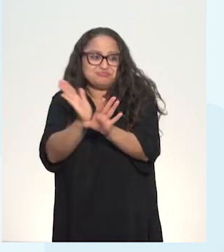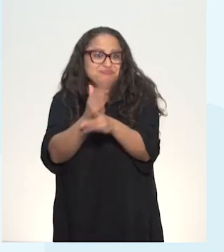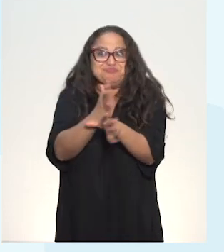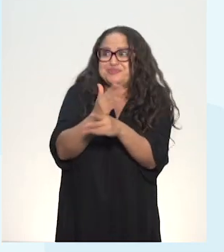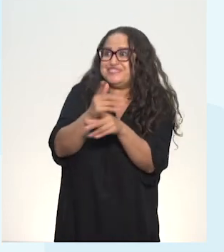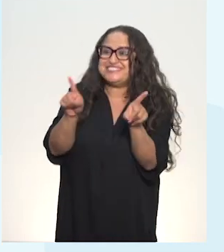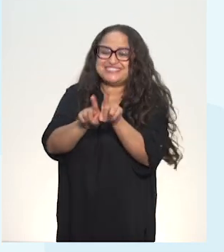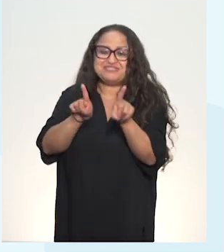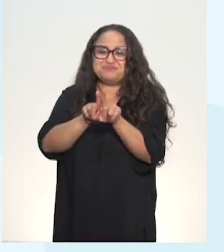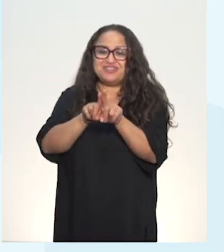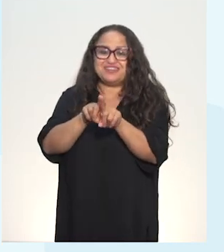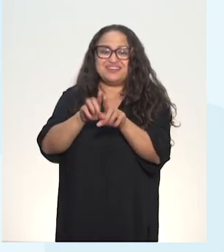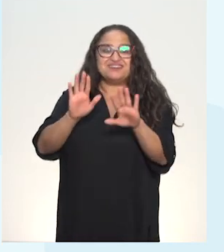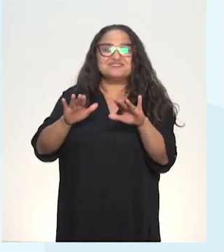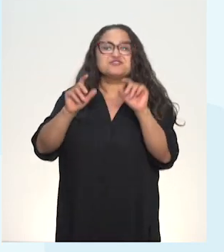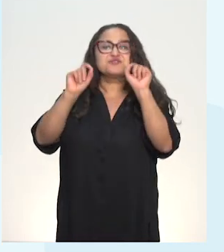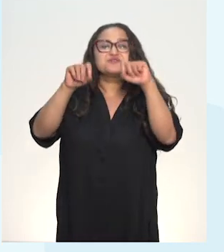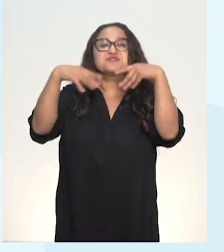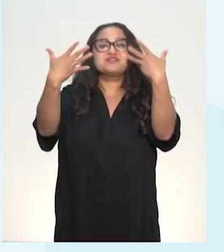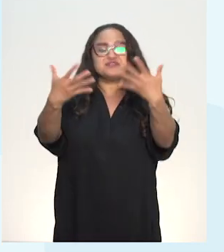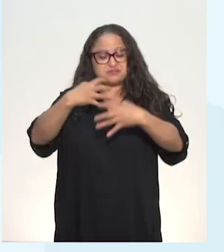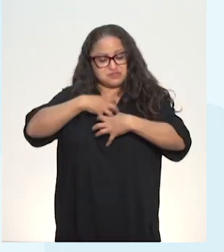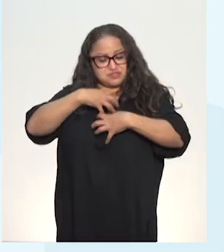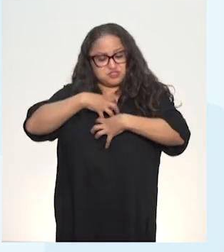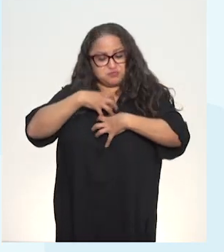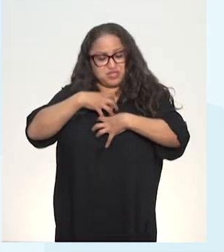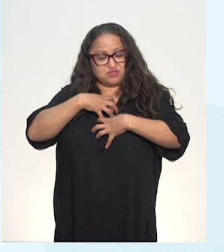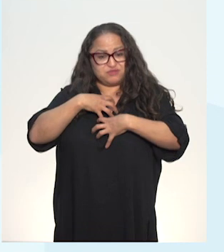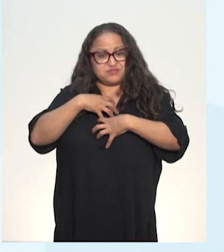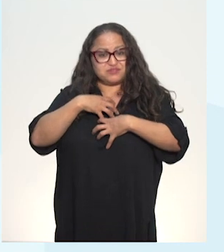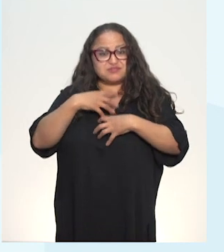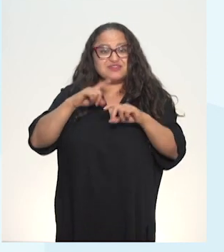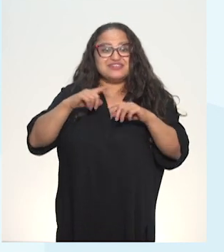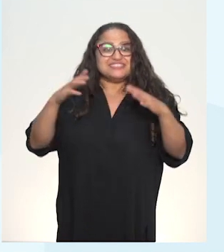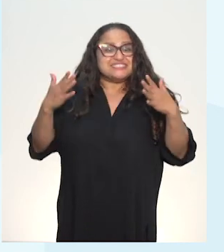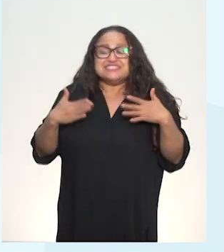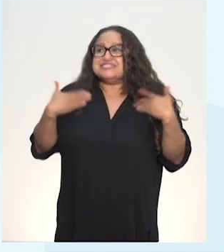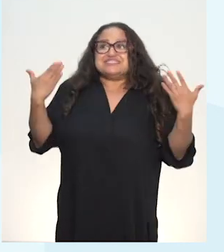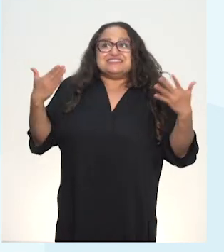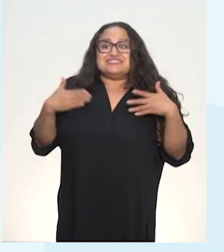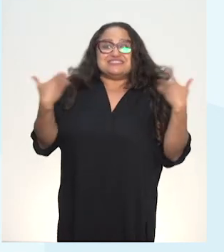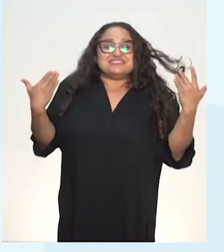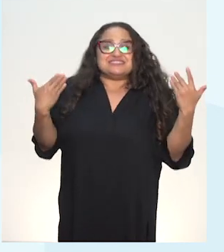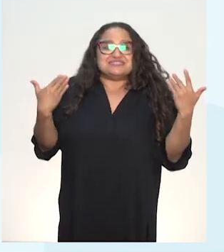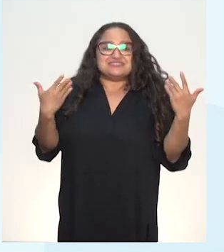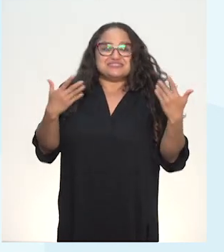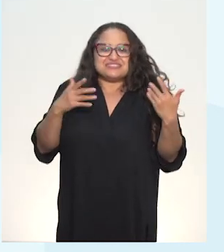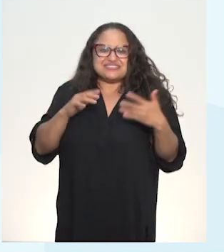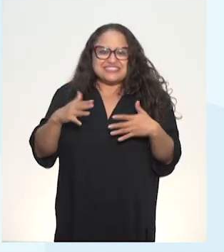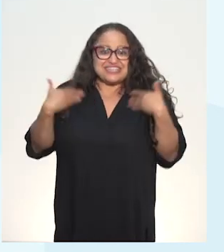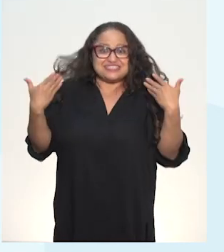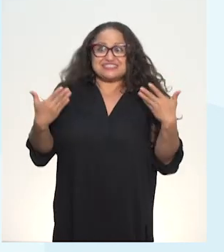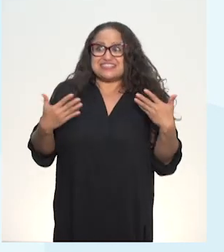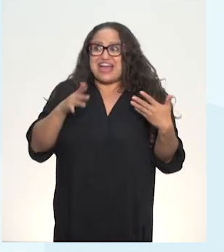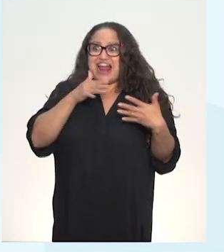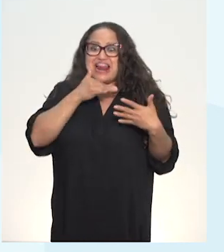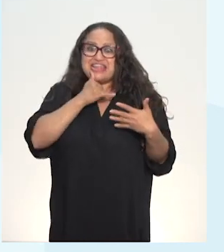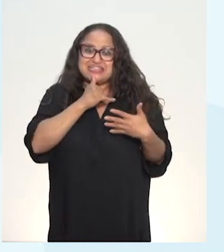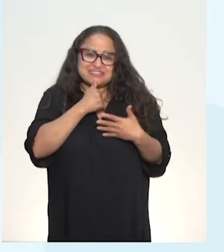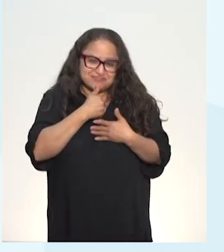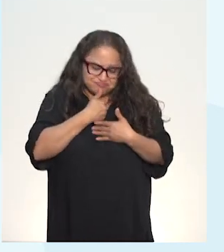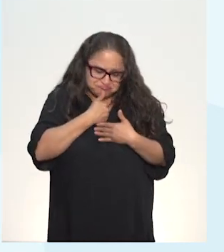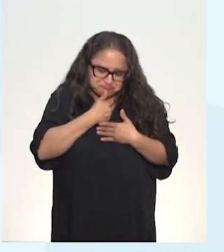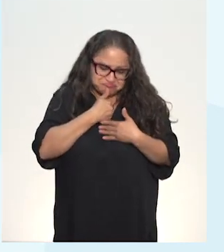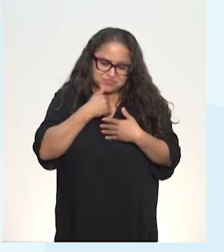a devagar. Quais sentimentos descritos no texto? Alívio, entusiasmo, alegria, solidão, até quando ele fala em